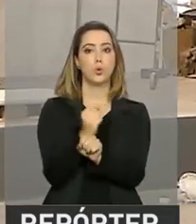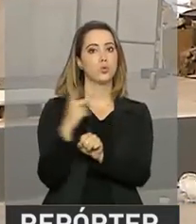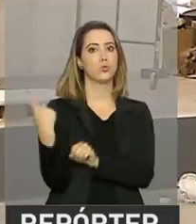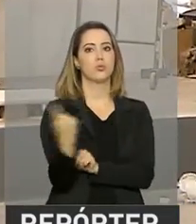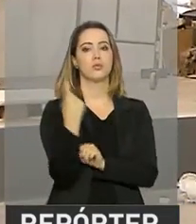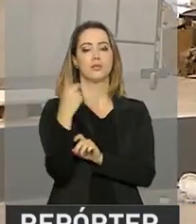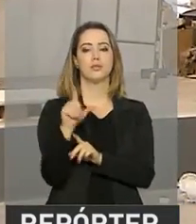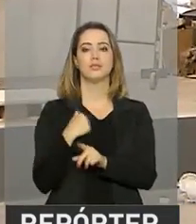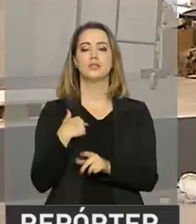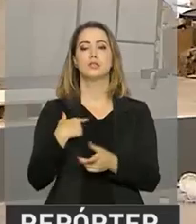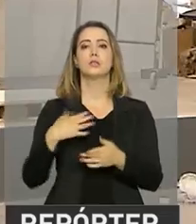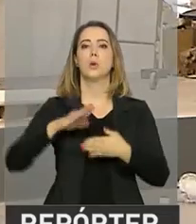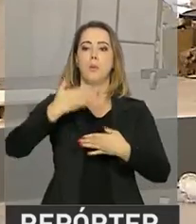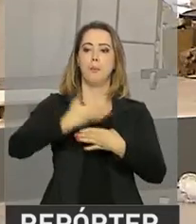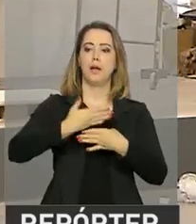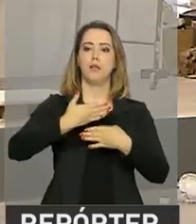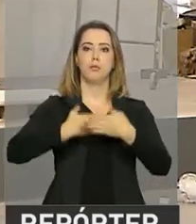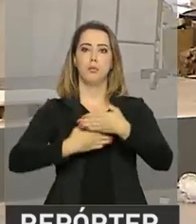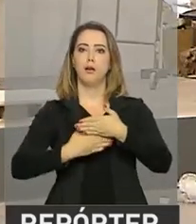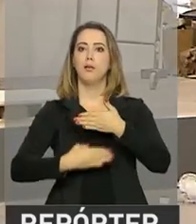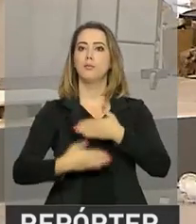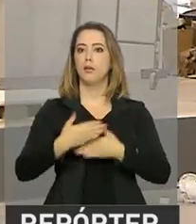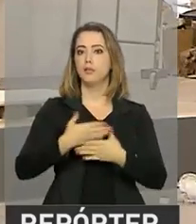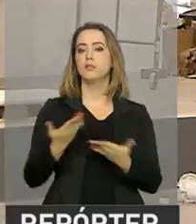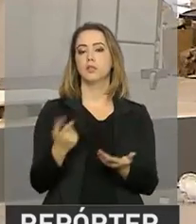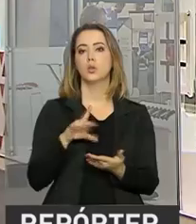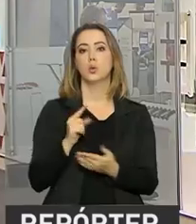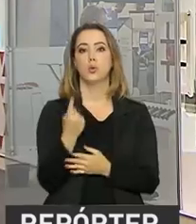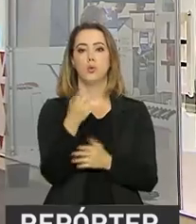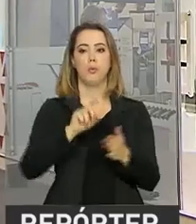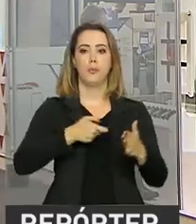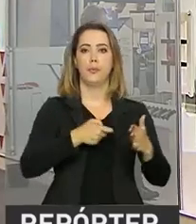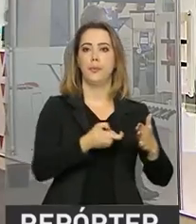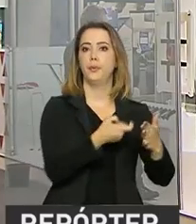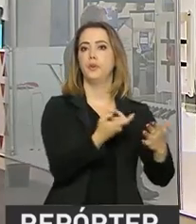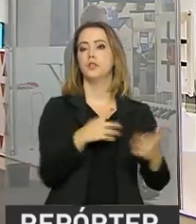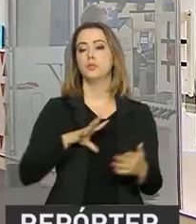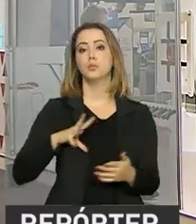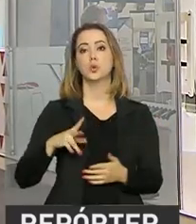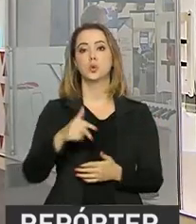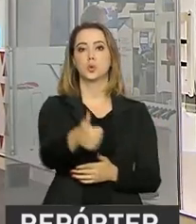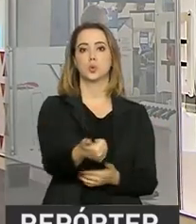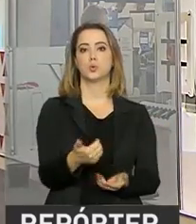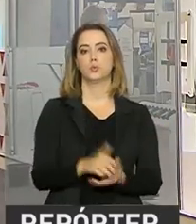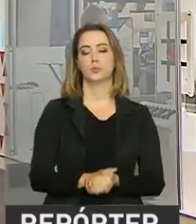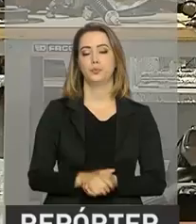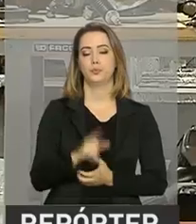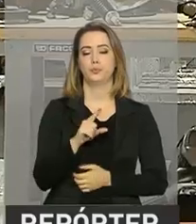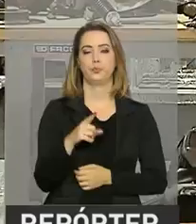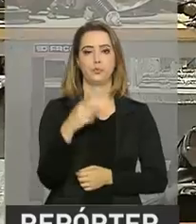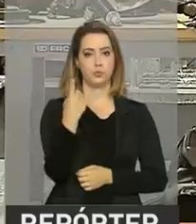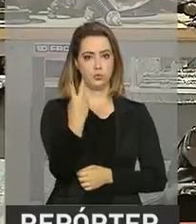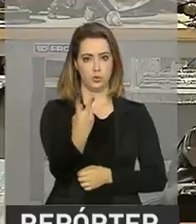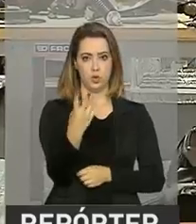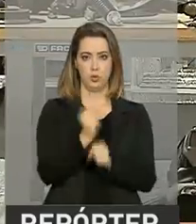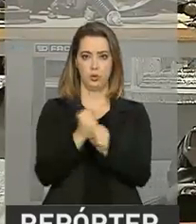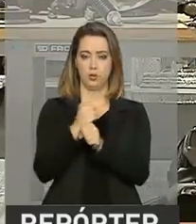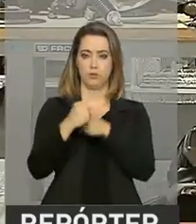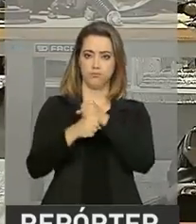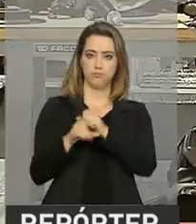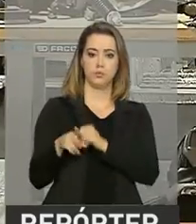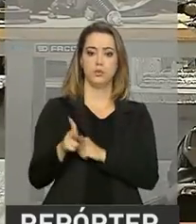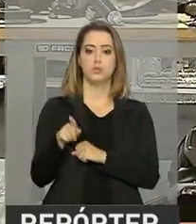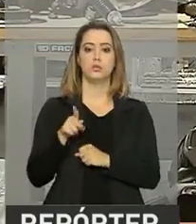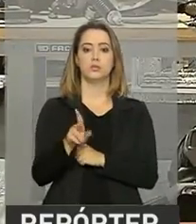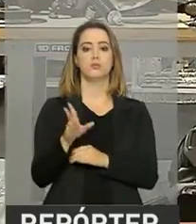placas. Apenas uma parafusadeira, você monta a casa inteira. A Olimpíada do Conhecimento acontece a cada 2 anos e é a maior competição de